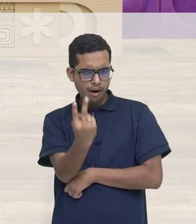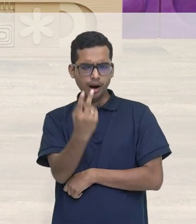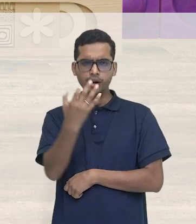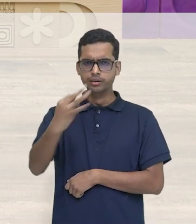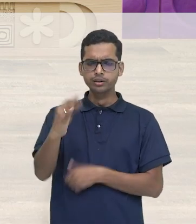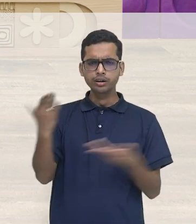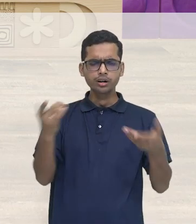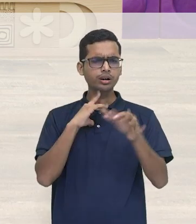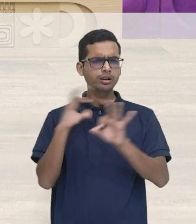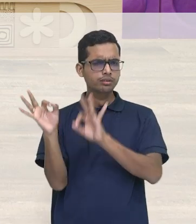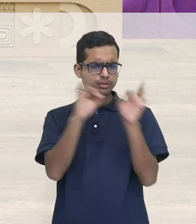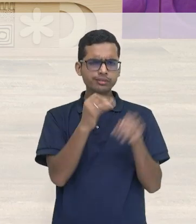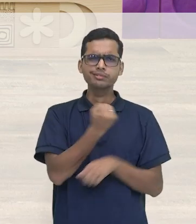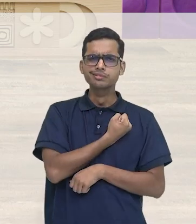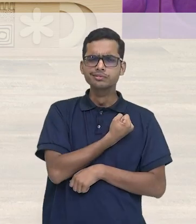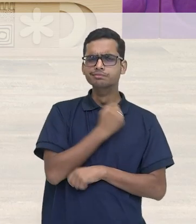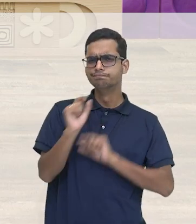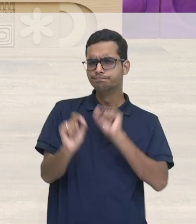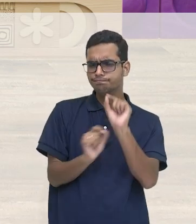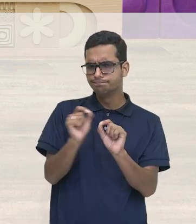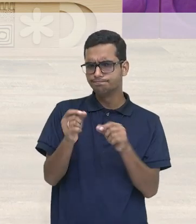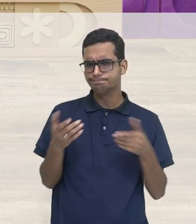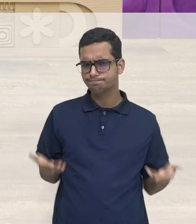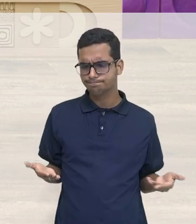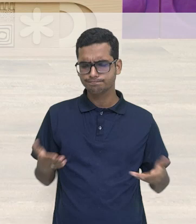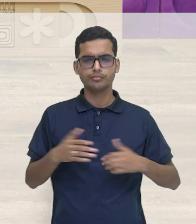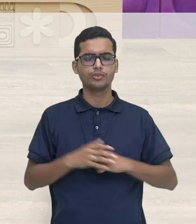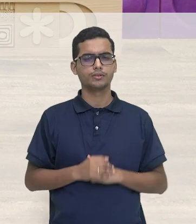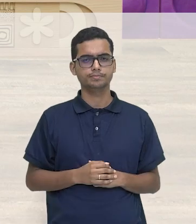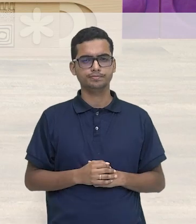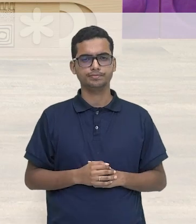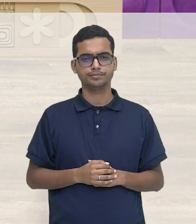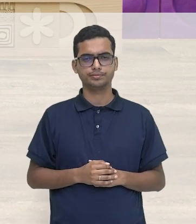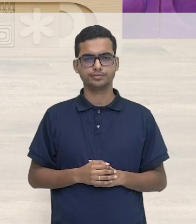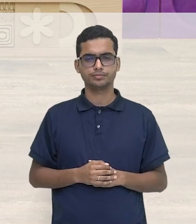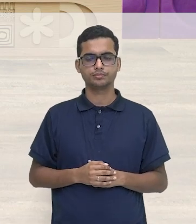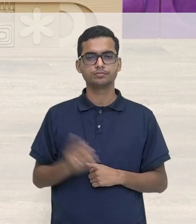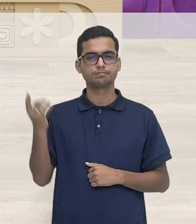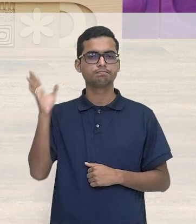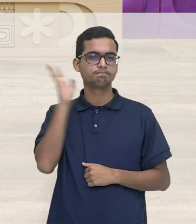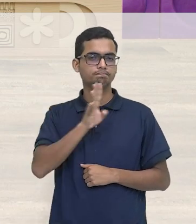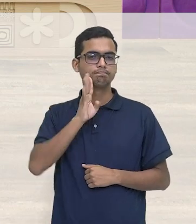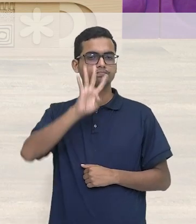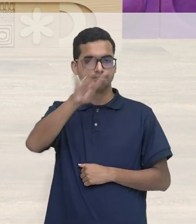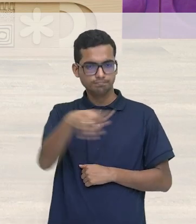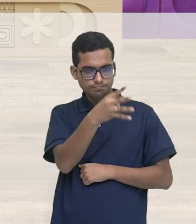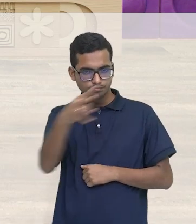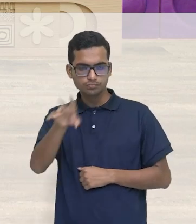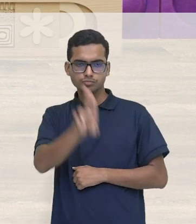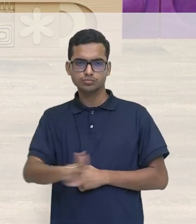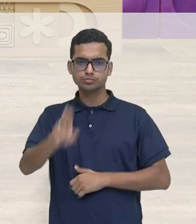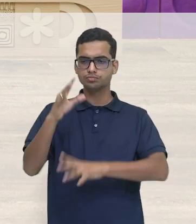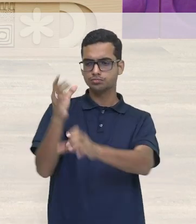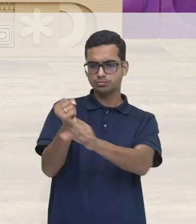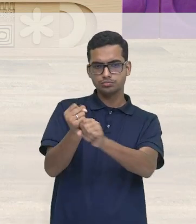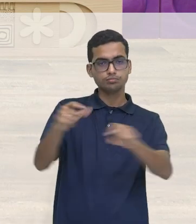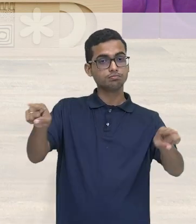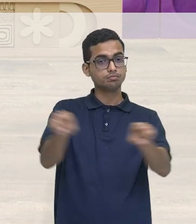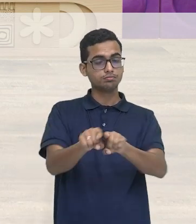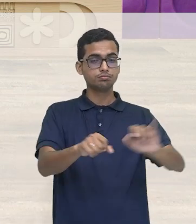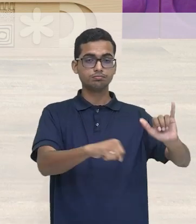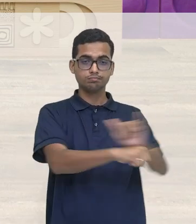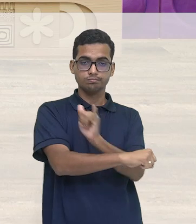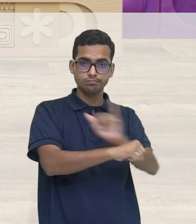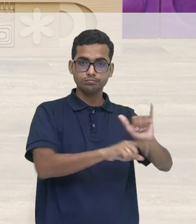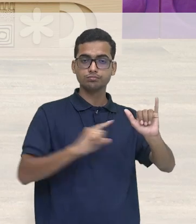números que sobram e quais vão ser primos. Então, bem legal esse dispositivo, vocês podem usar ele aí, ou podem usar a técnica que a